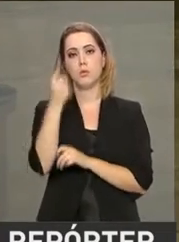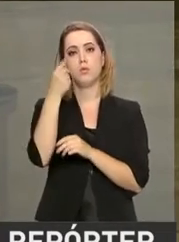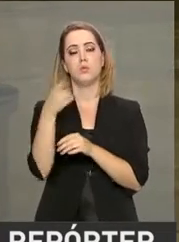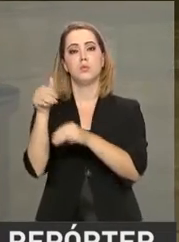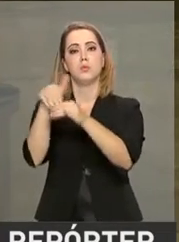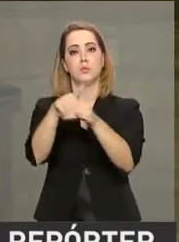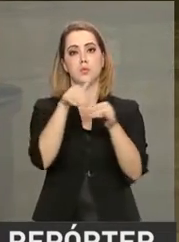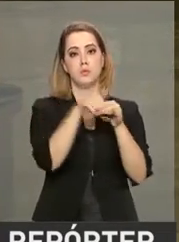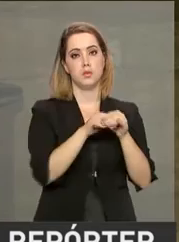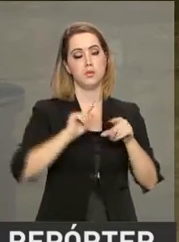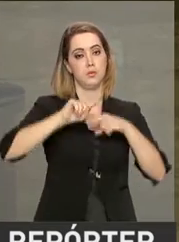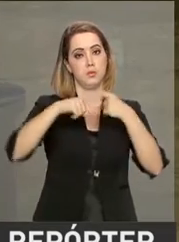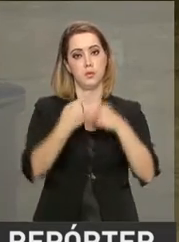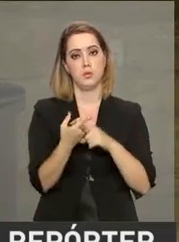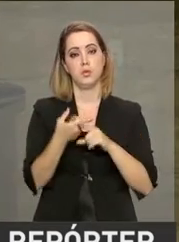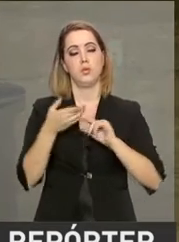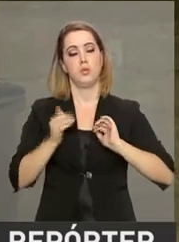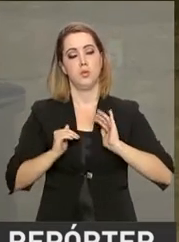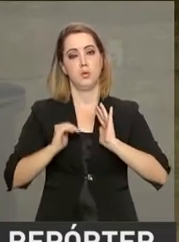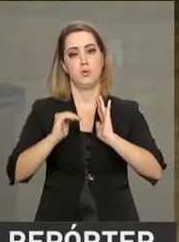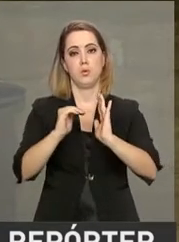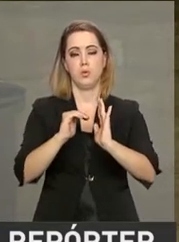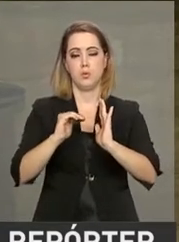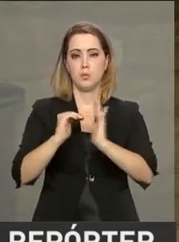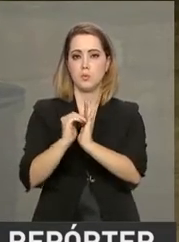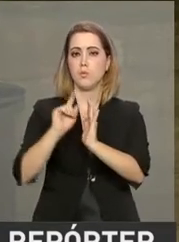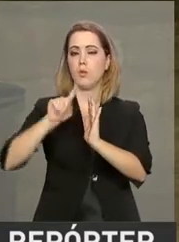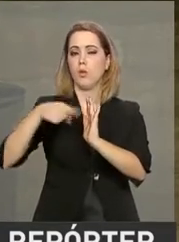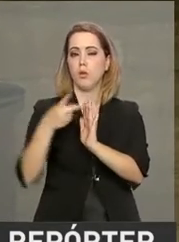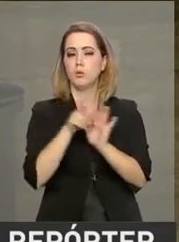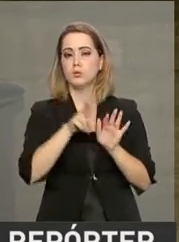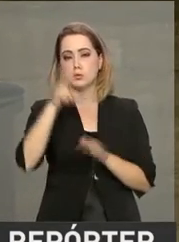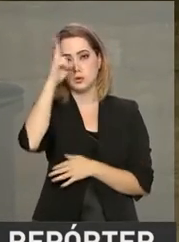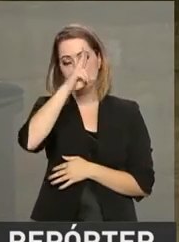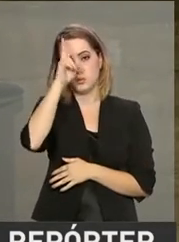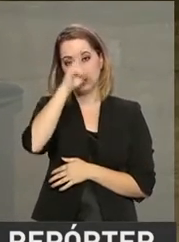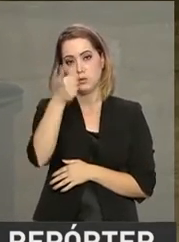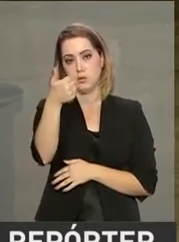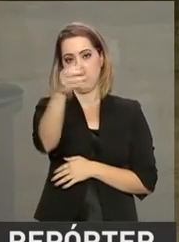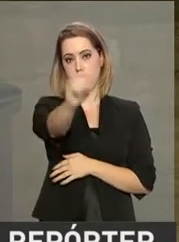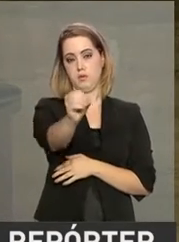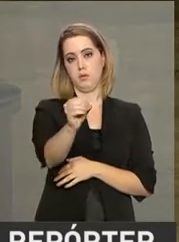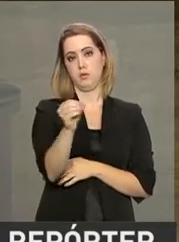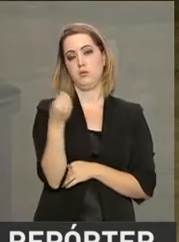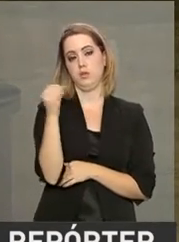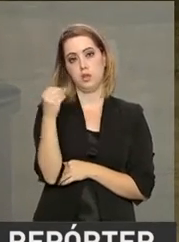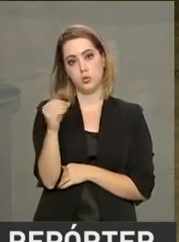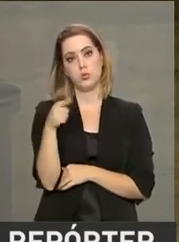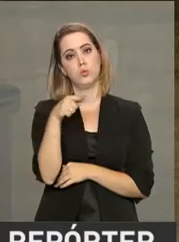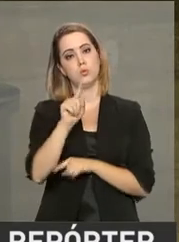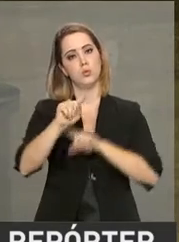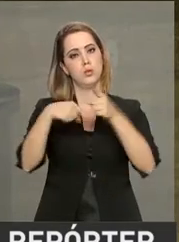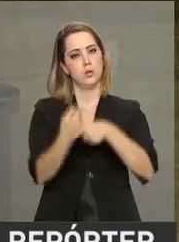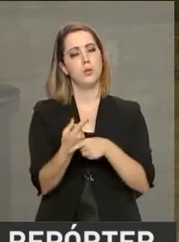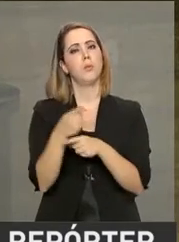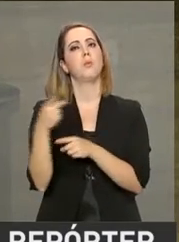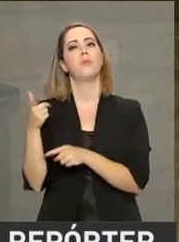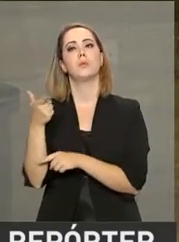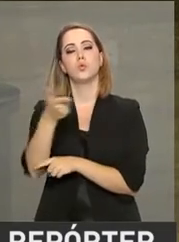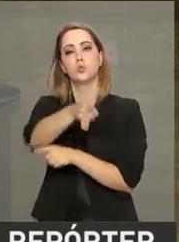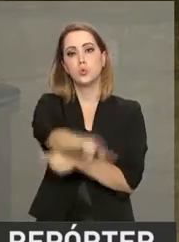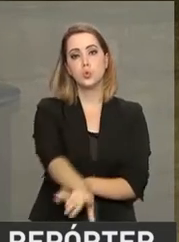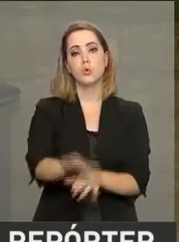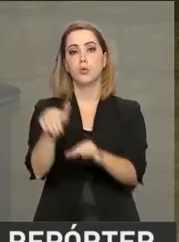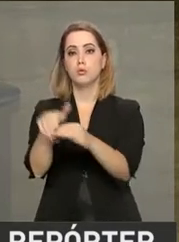no plenário da Câmara dos Deputados na próxima segunda-feira, 10 de outubro. Já a votação em segundo turno, também